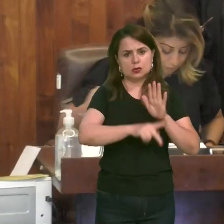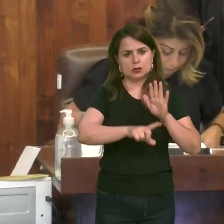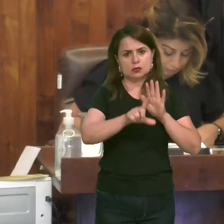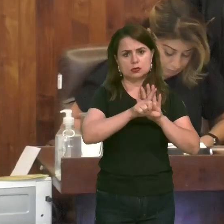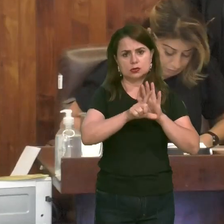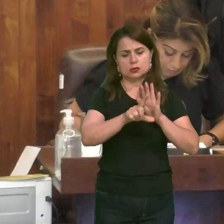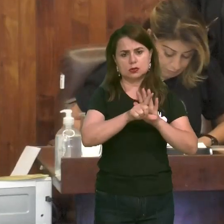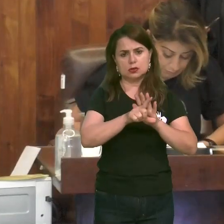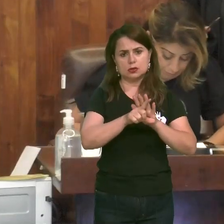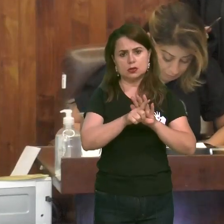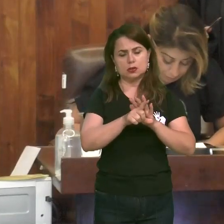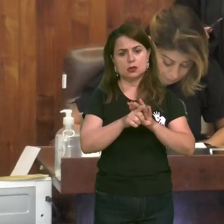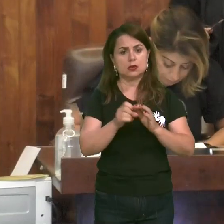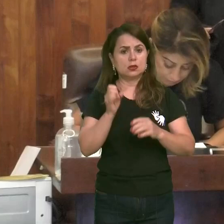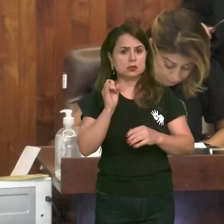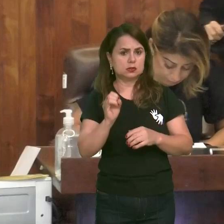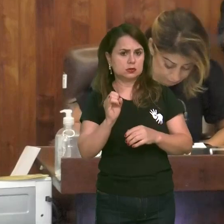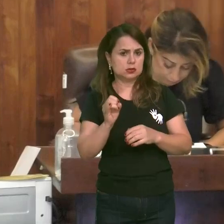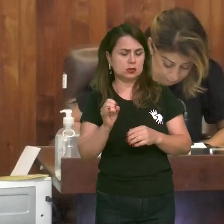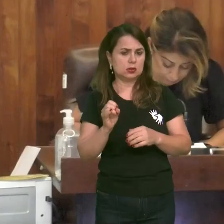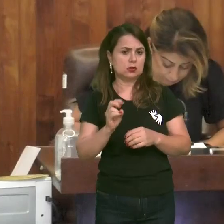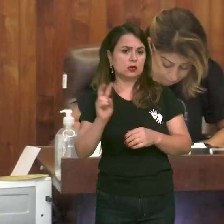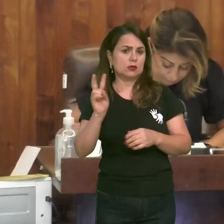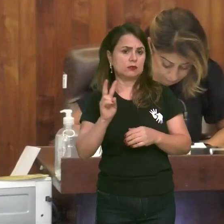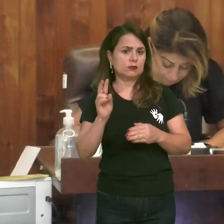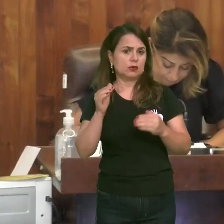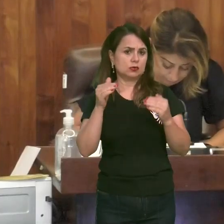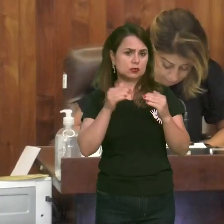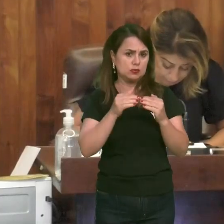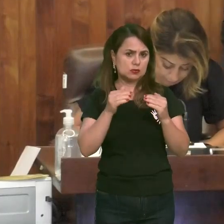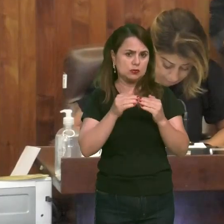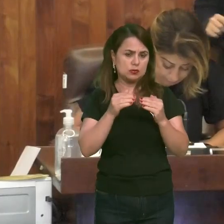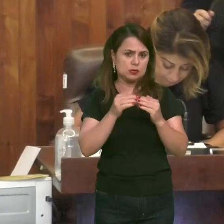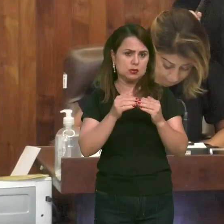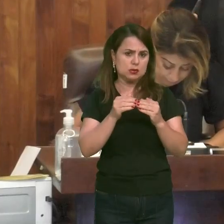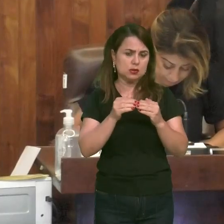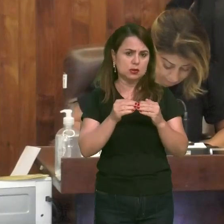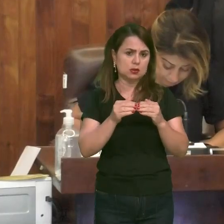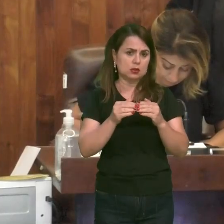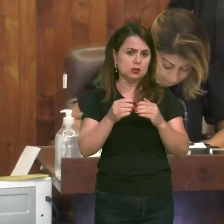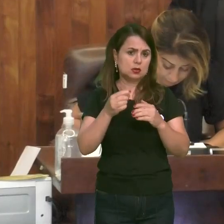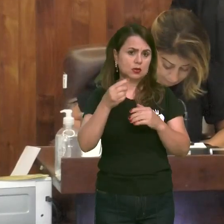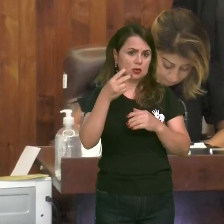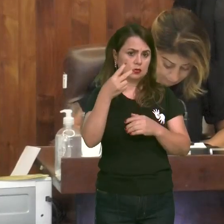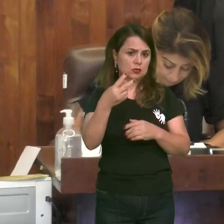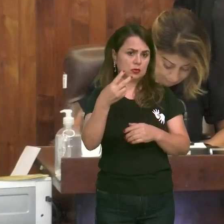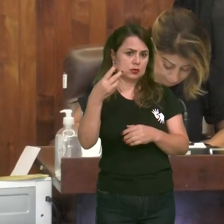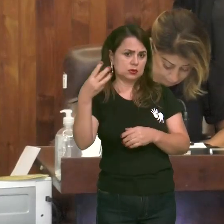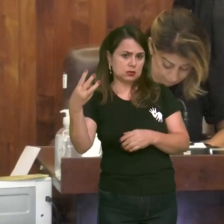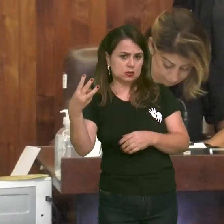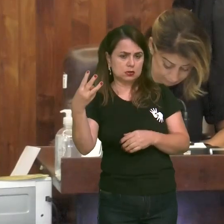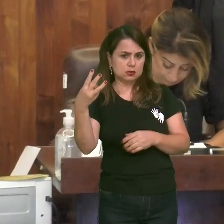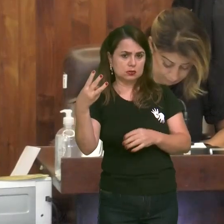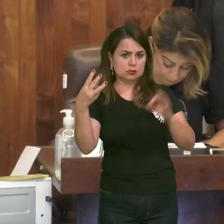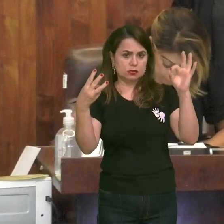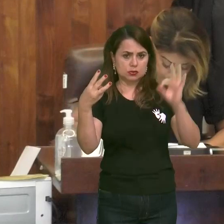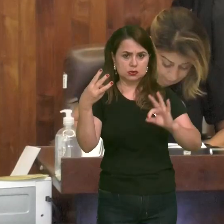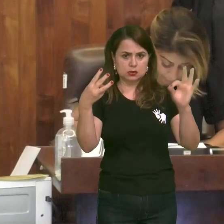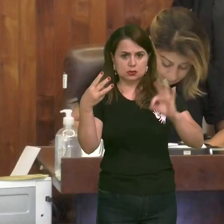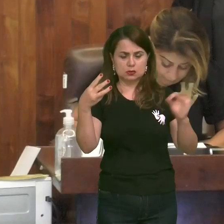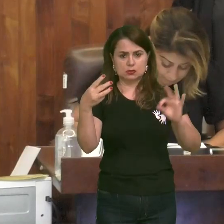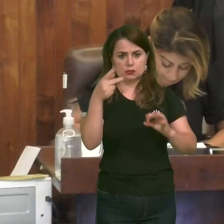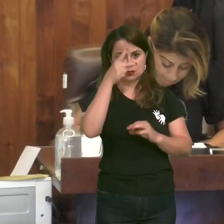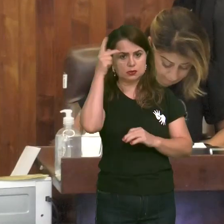somente se dará pelo voto contrário de dois terços do membro dos membros da câmara assim sendo a votação